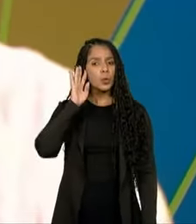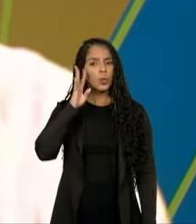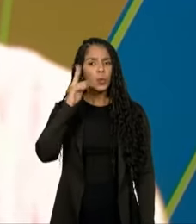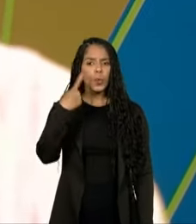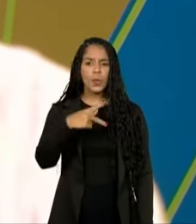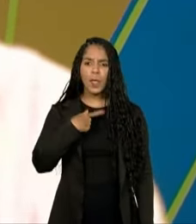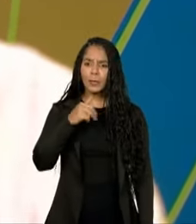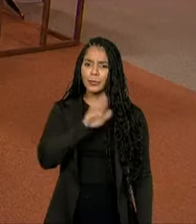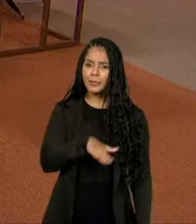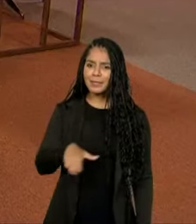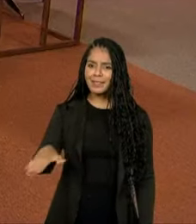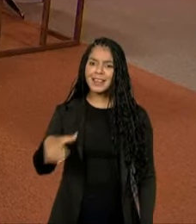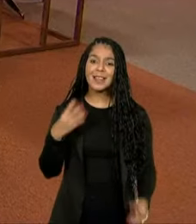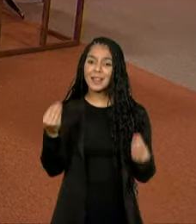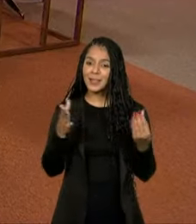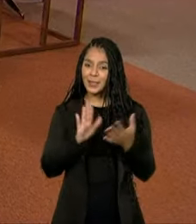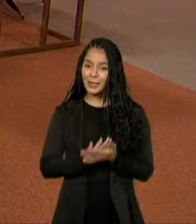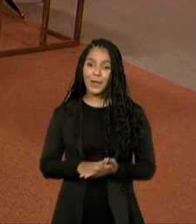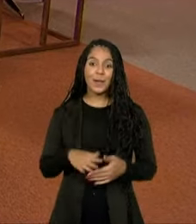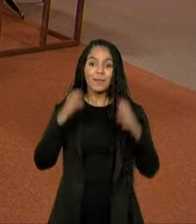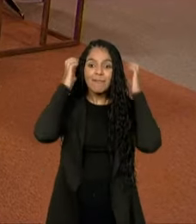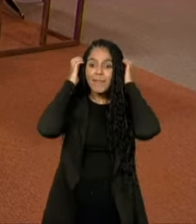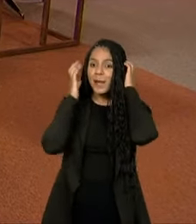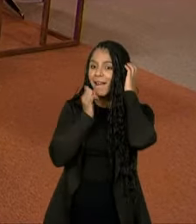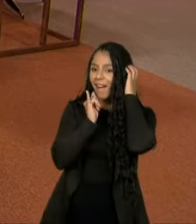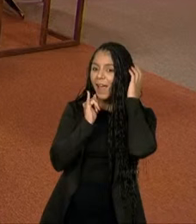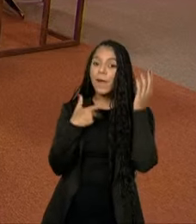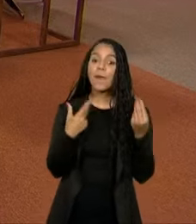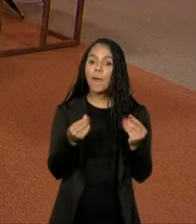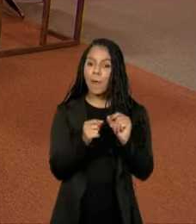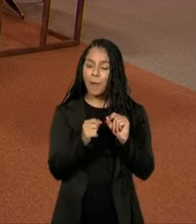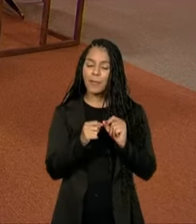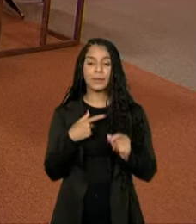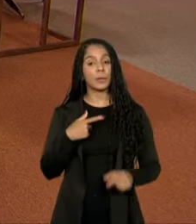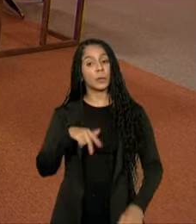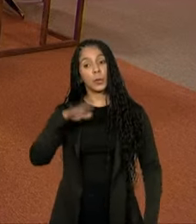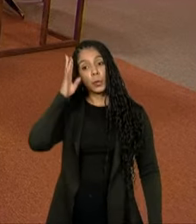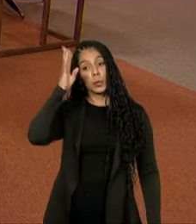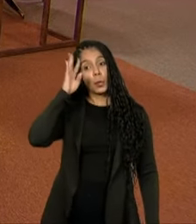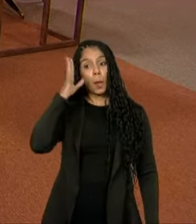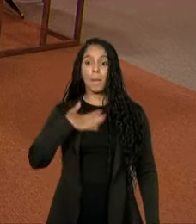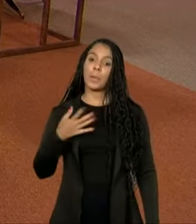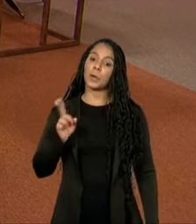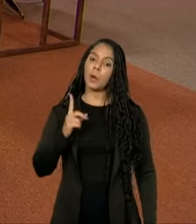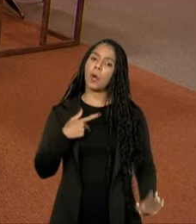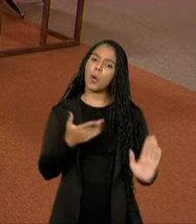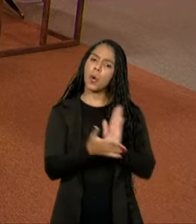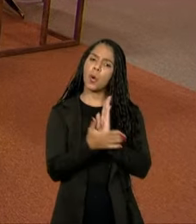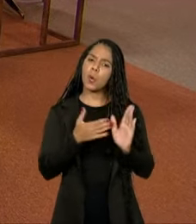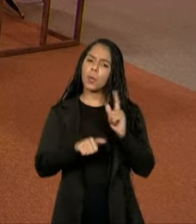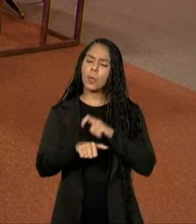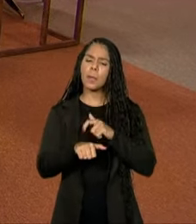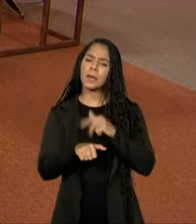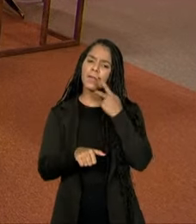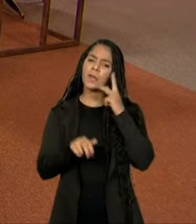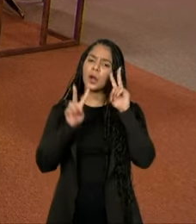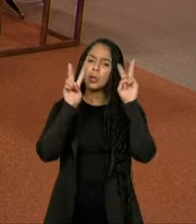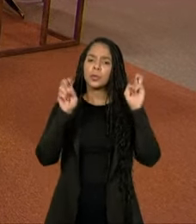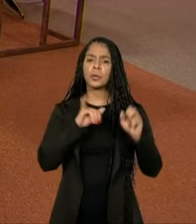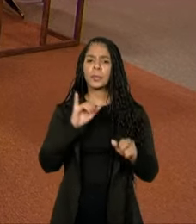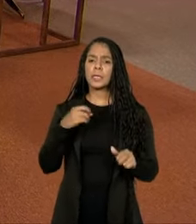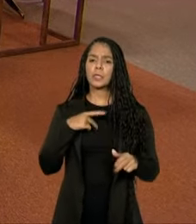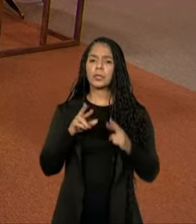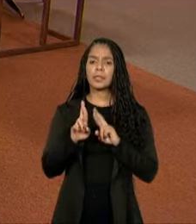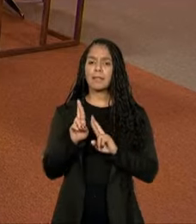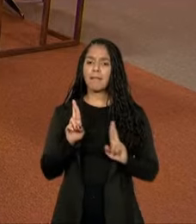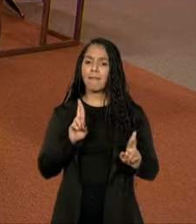de criança? Exatamente. Você descobriu narradora. Então, não era um sonho meu. E aí, em algum momento, alguém falou sobre essa questão de referências,